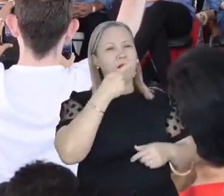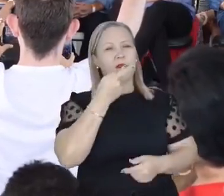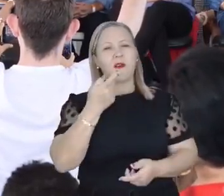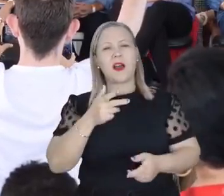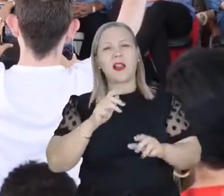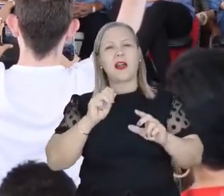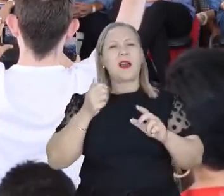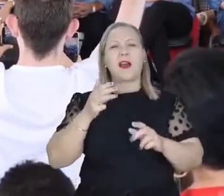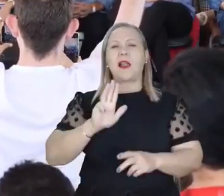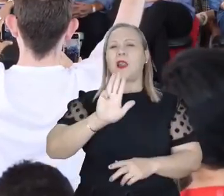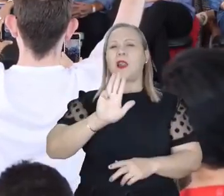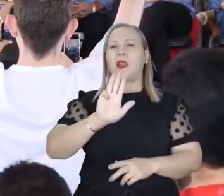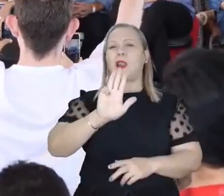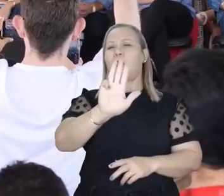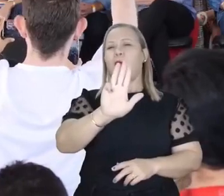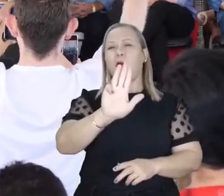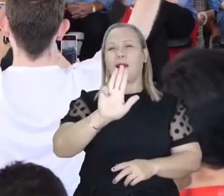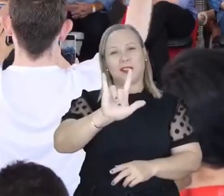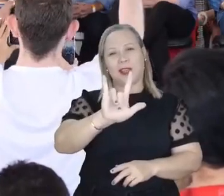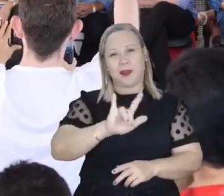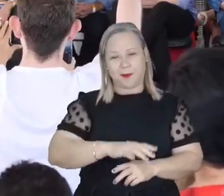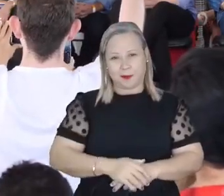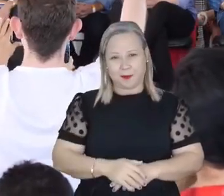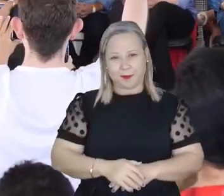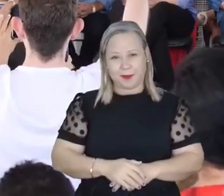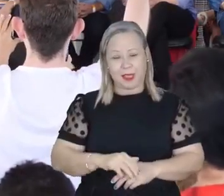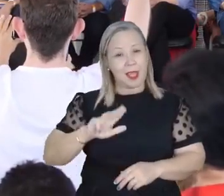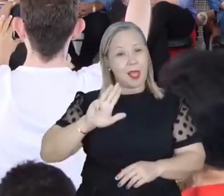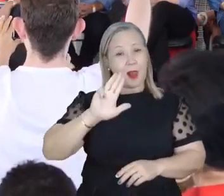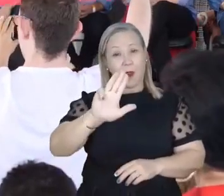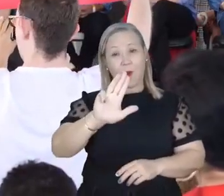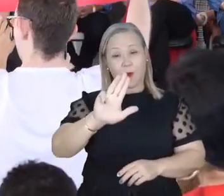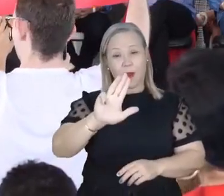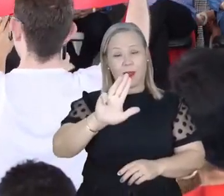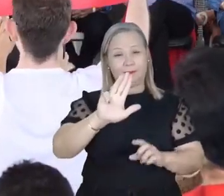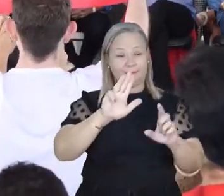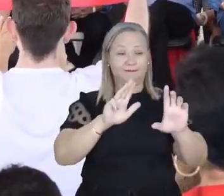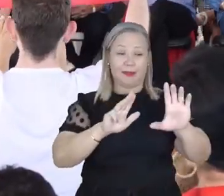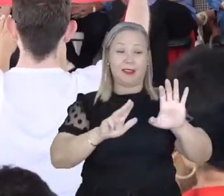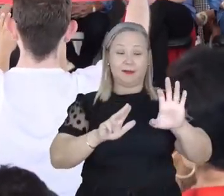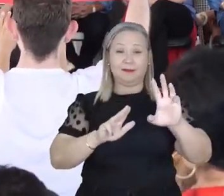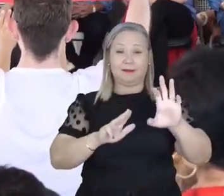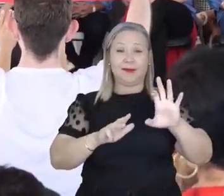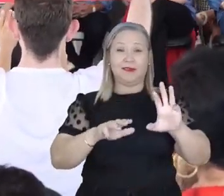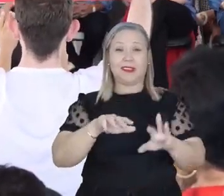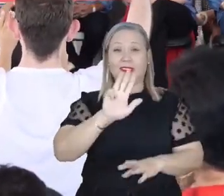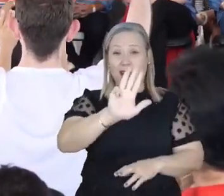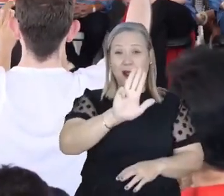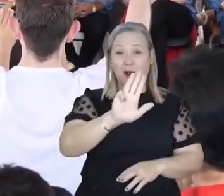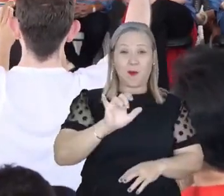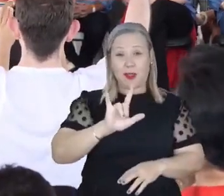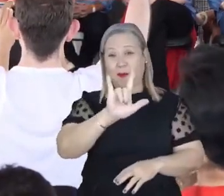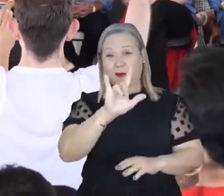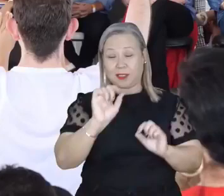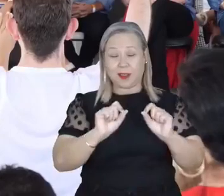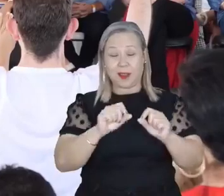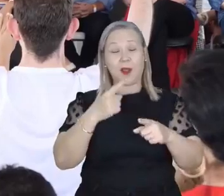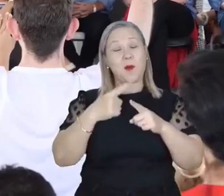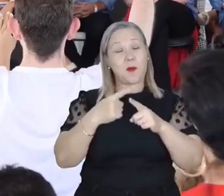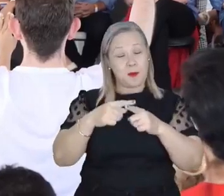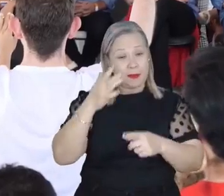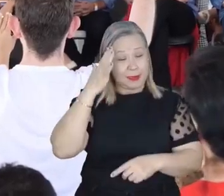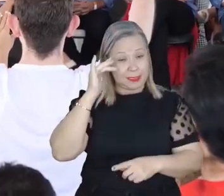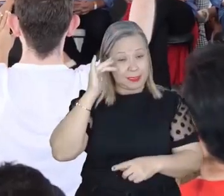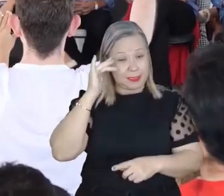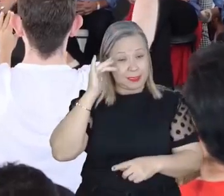falo. Lula, eu te amo. Sabe por quê, Janja? Porque a gente não só reconhece o que ele faz,